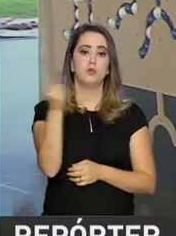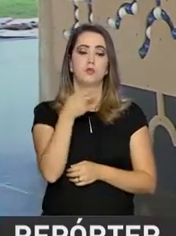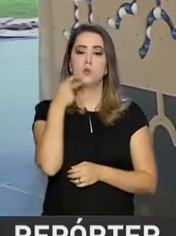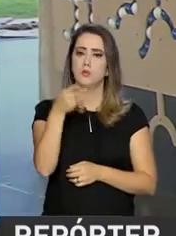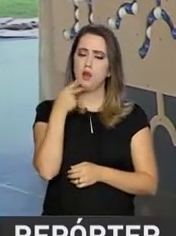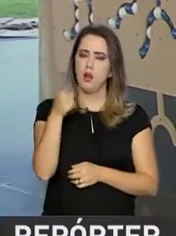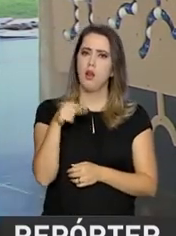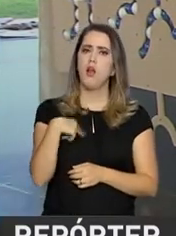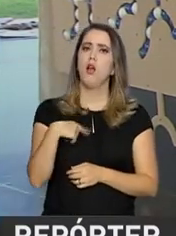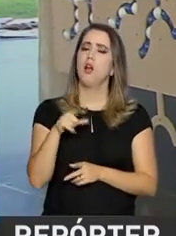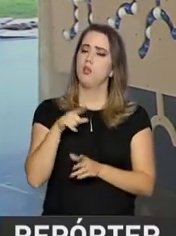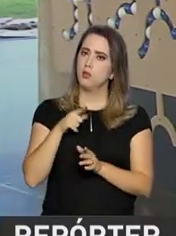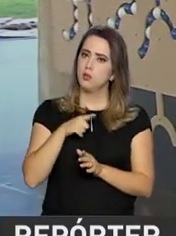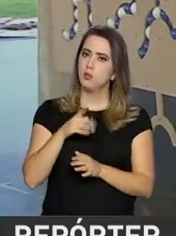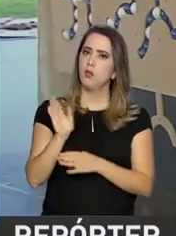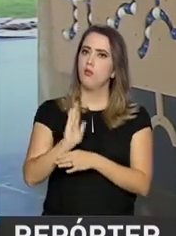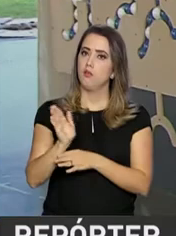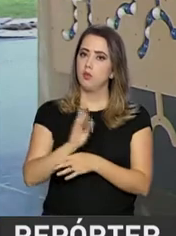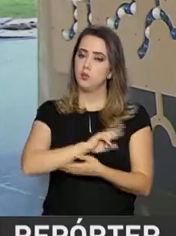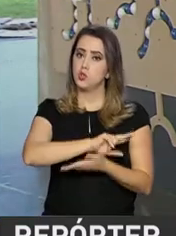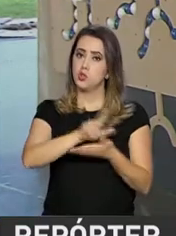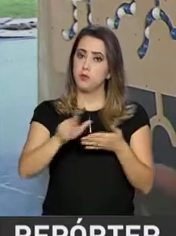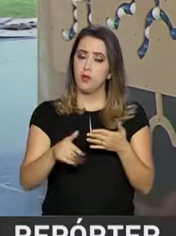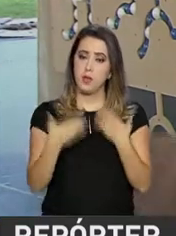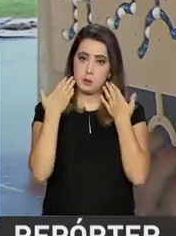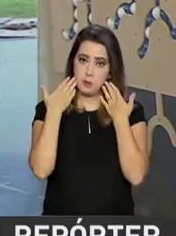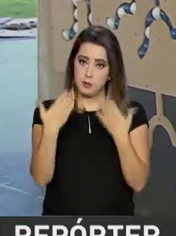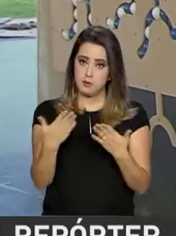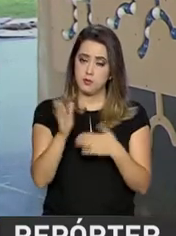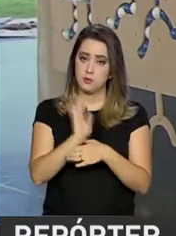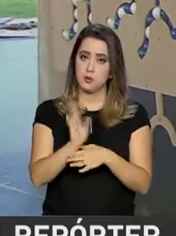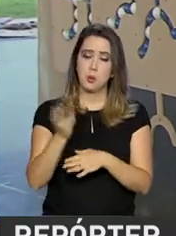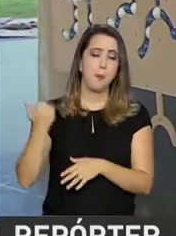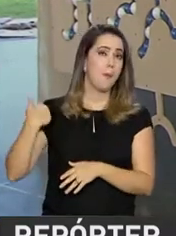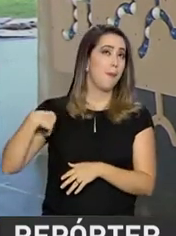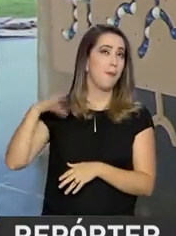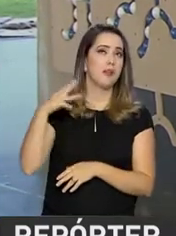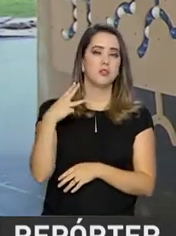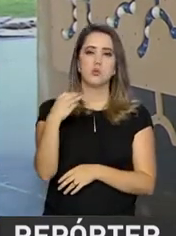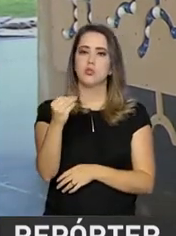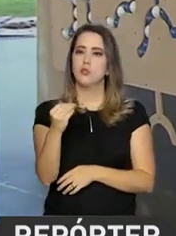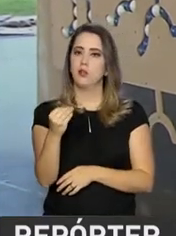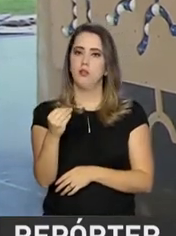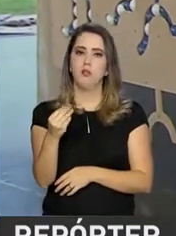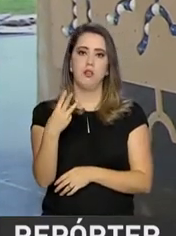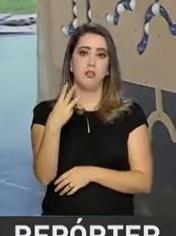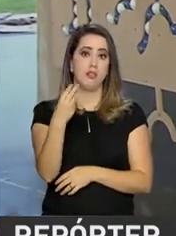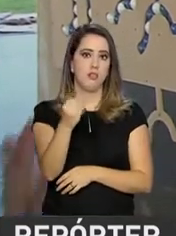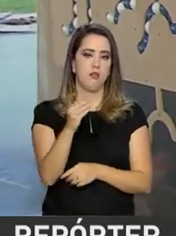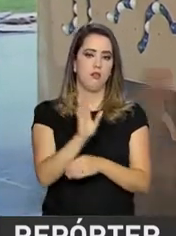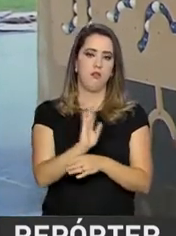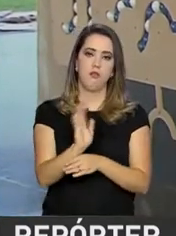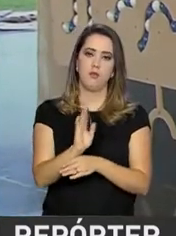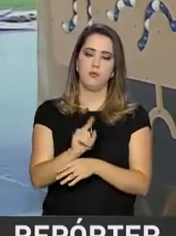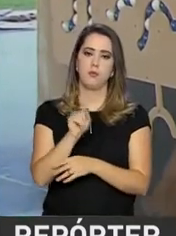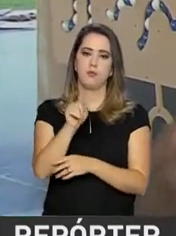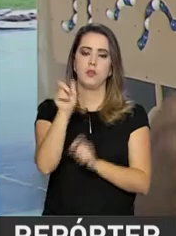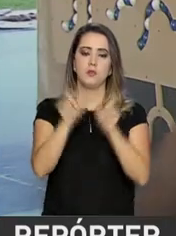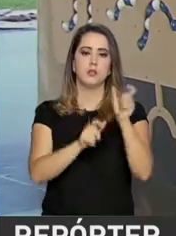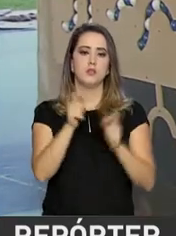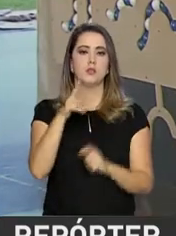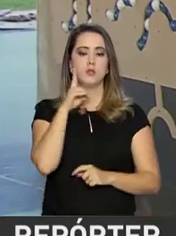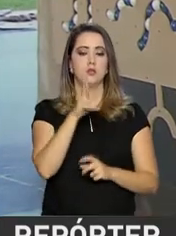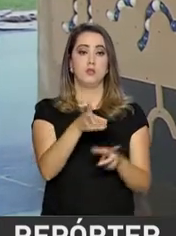muito retratado no cinema, isso é muito bacana de ver. Então são mais de 30 filmes, aí o recorte que eu escolhi foi, o que o público vai ver